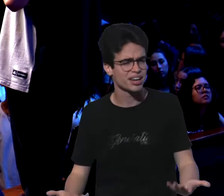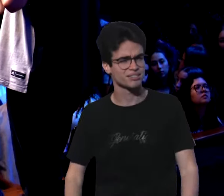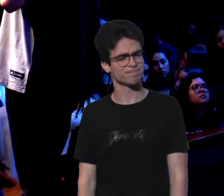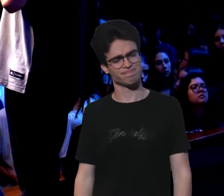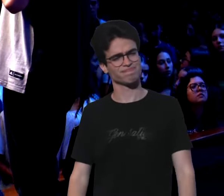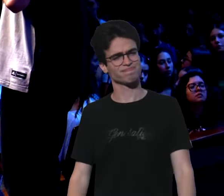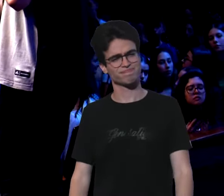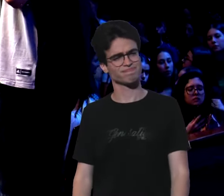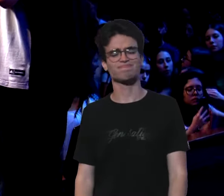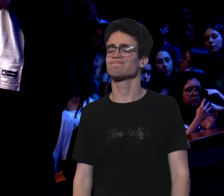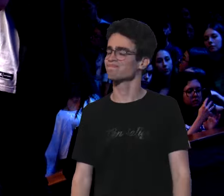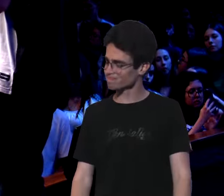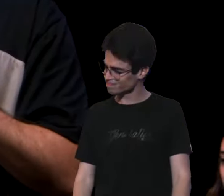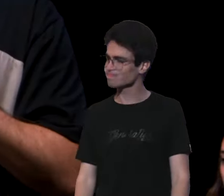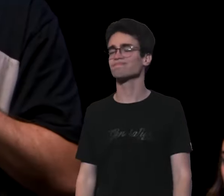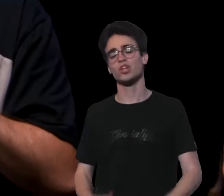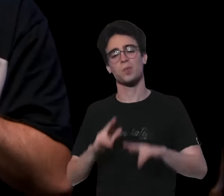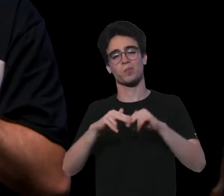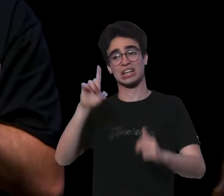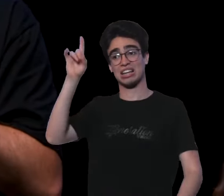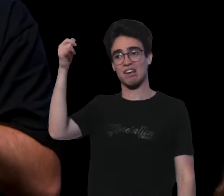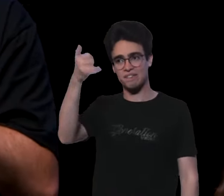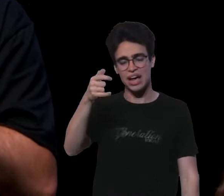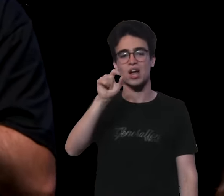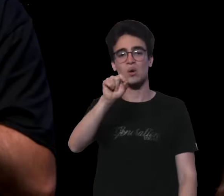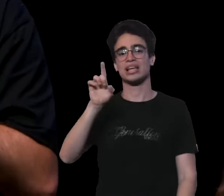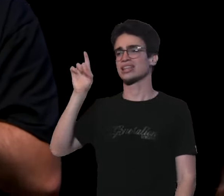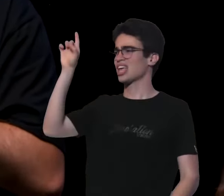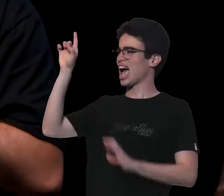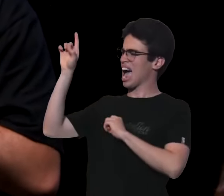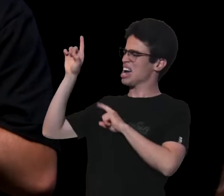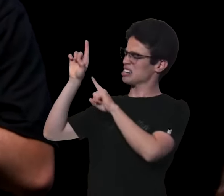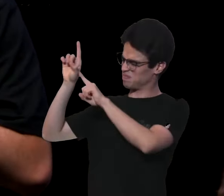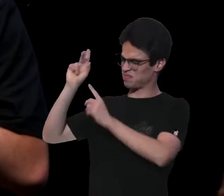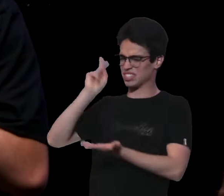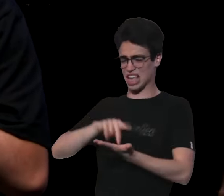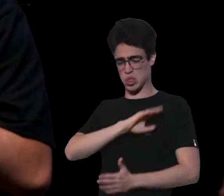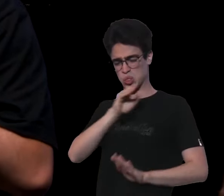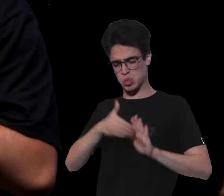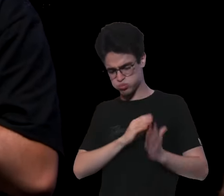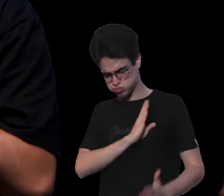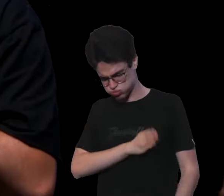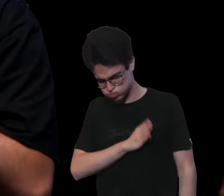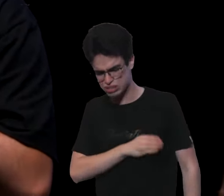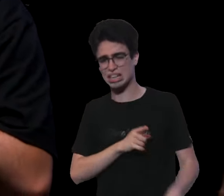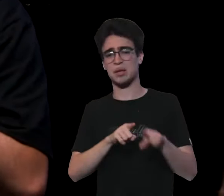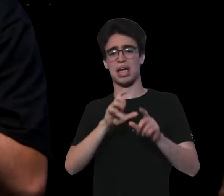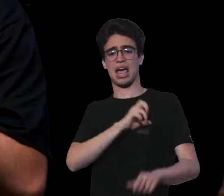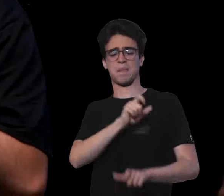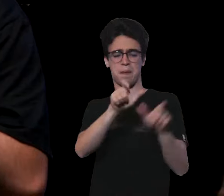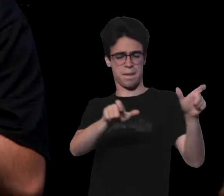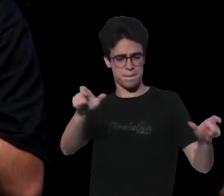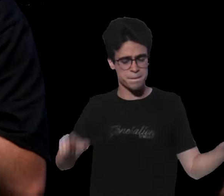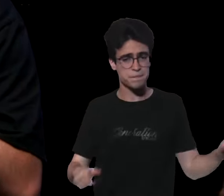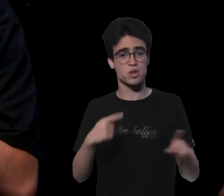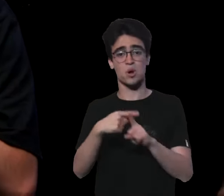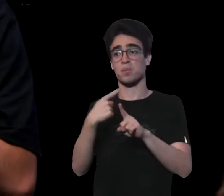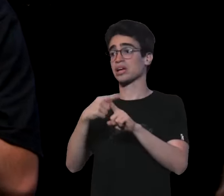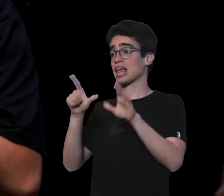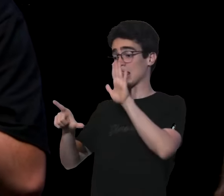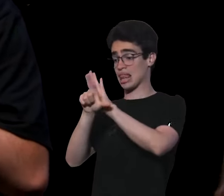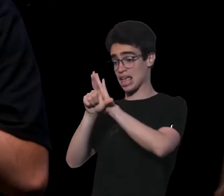É por isso que Deus diz: ame ao Senhor com todo o seu coração e ame ao seu próximo como a ti mesmo. Todas as leis de Deus vêm dessas